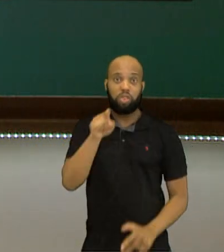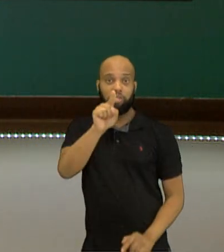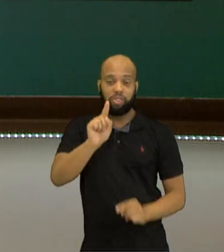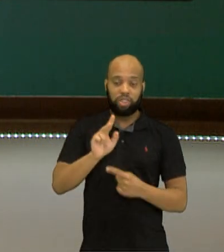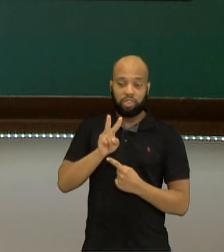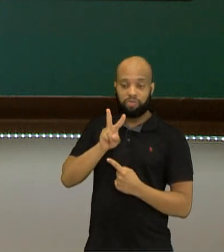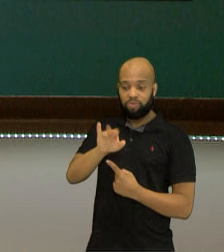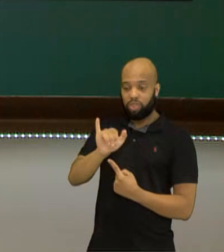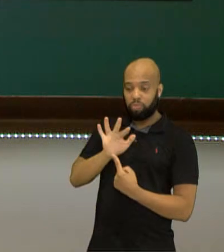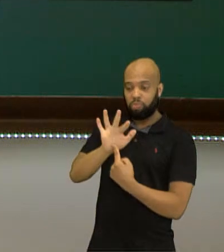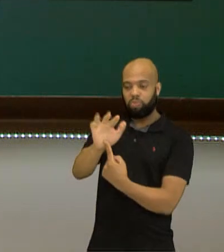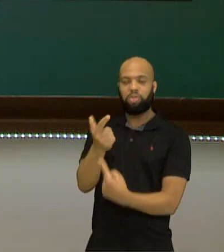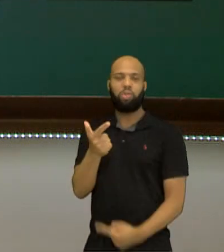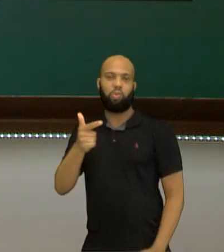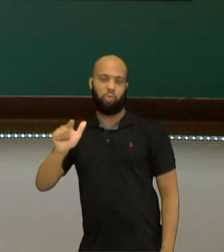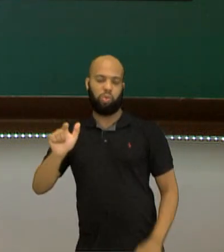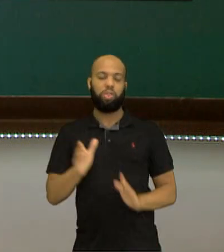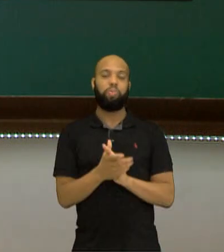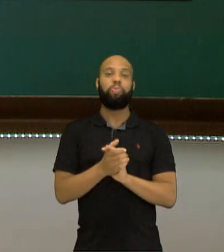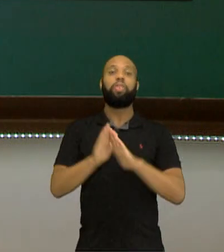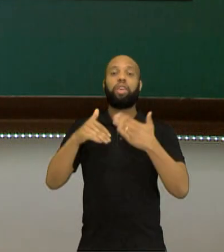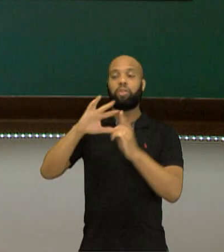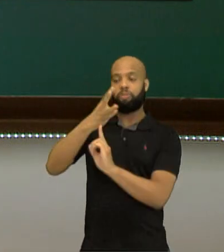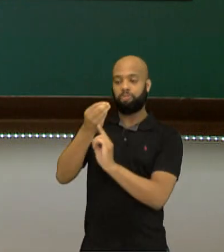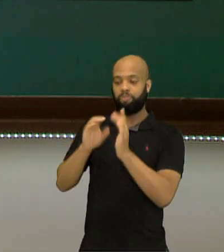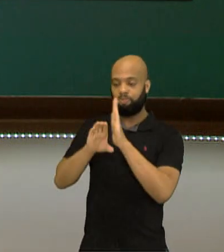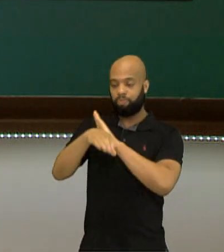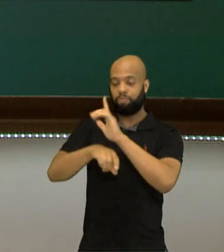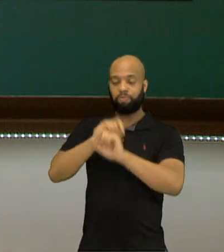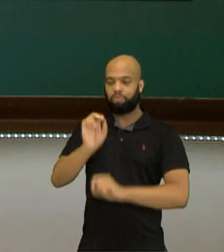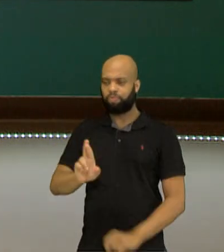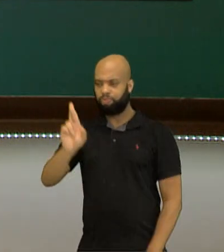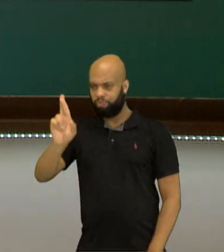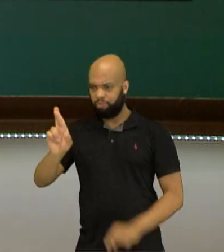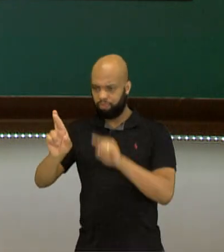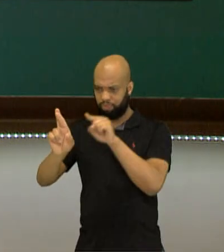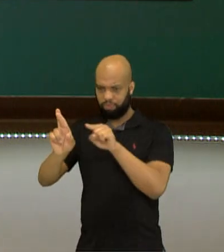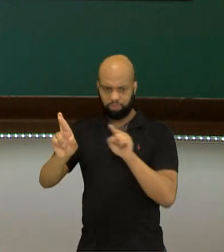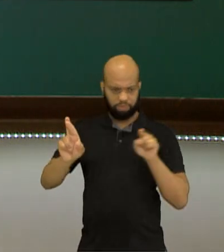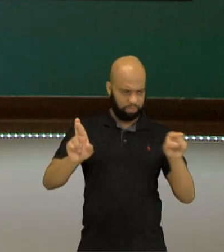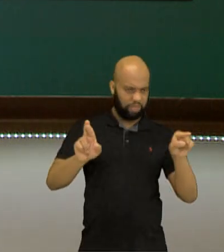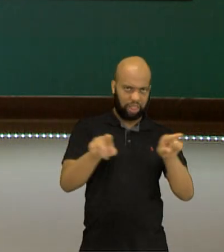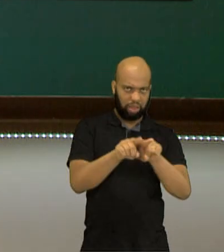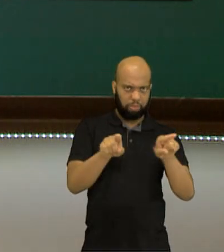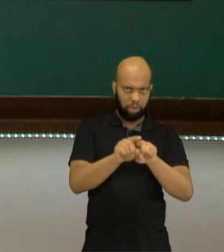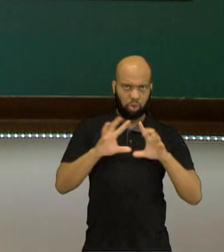Não necessariamente na arte conceitual, o que representa para um representa para o outro.